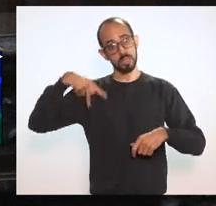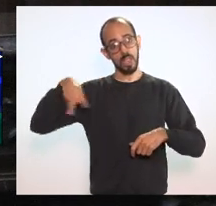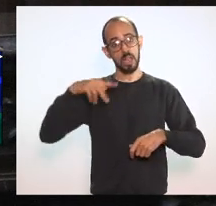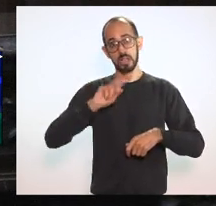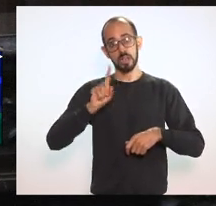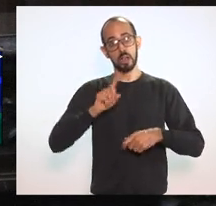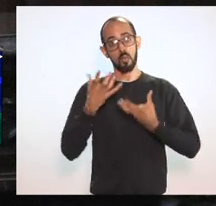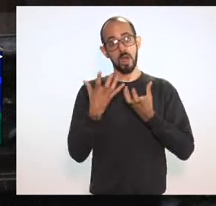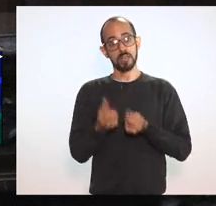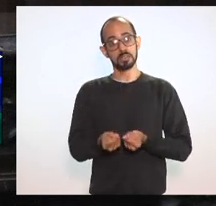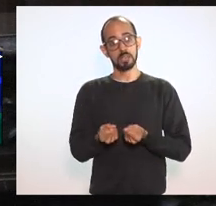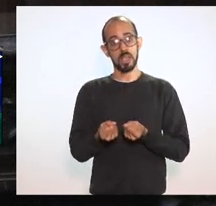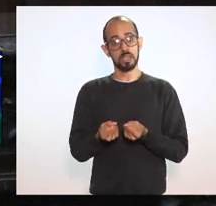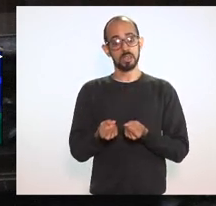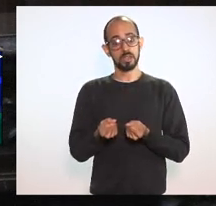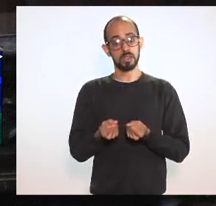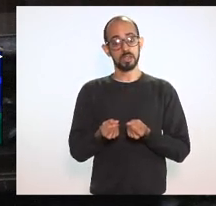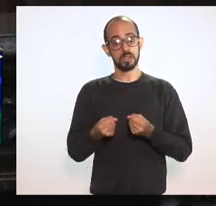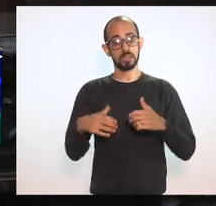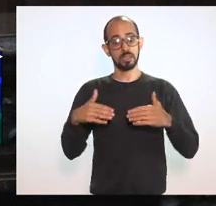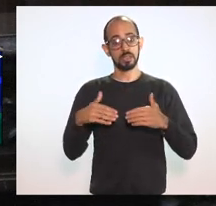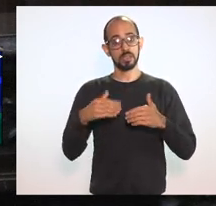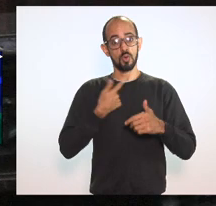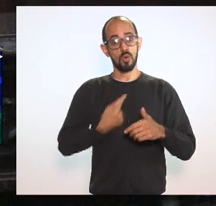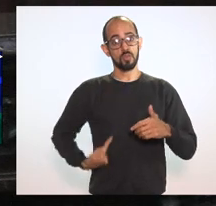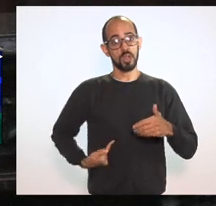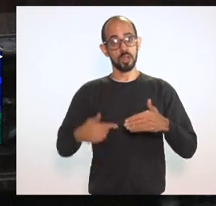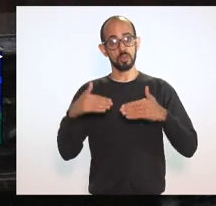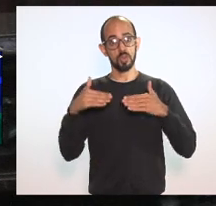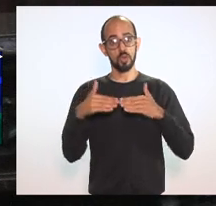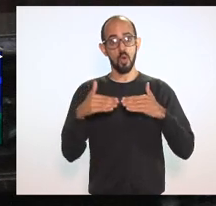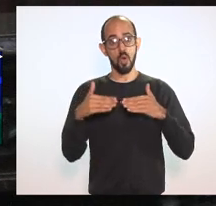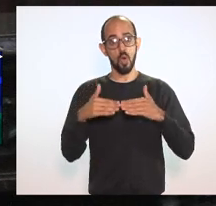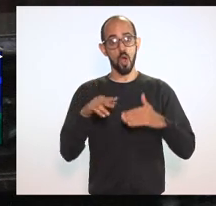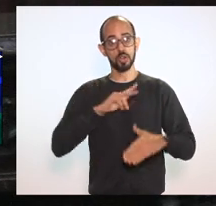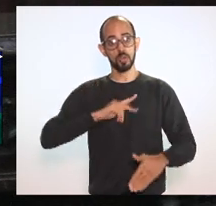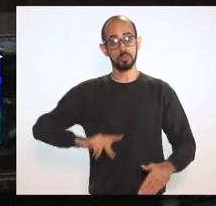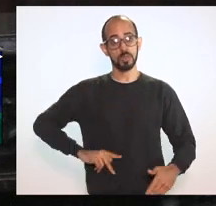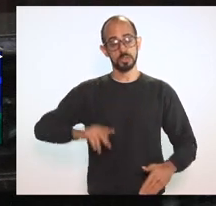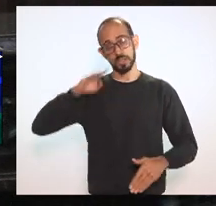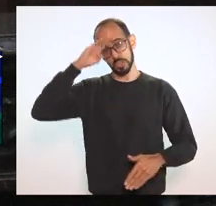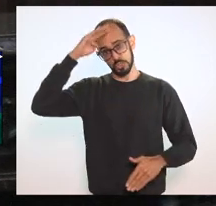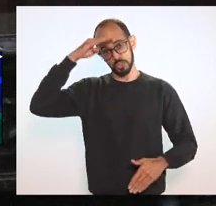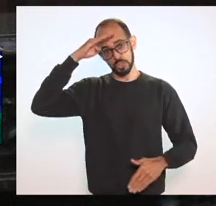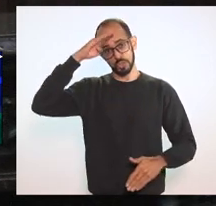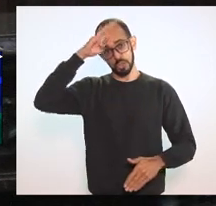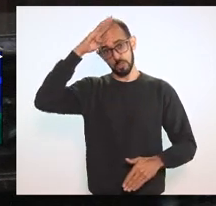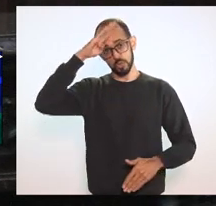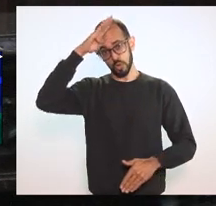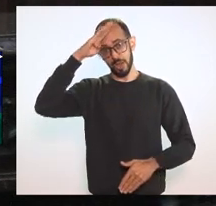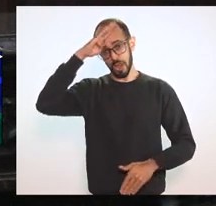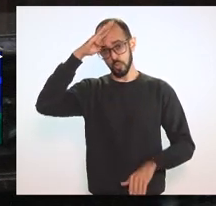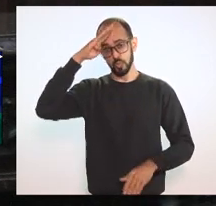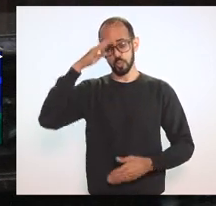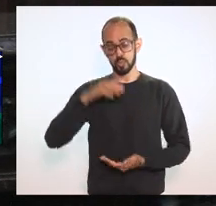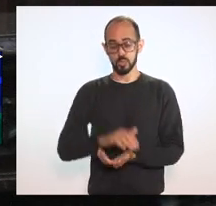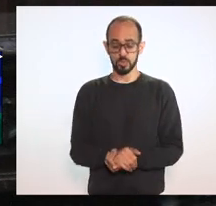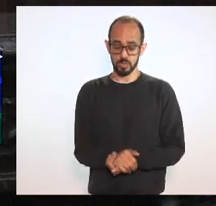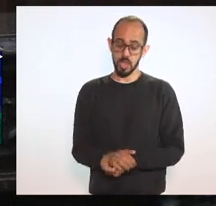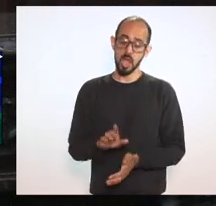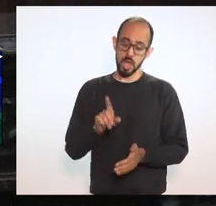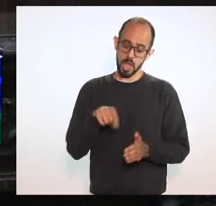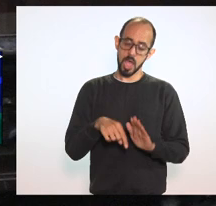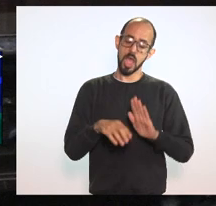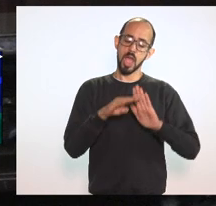compacto ano e com o Presidente da República Jair bolsonaro Essas